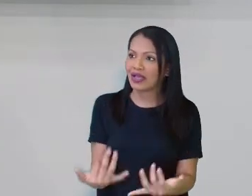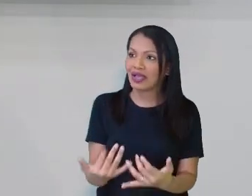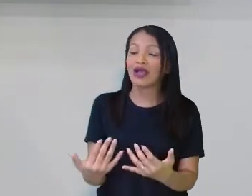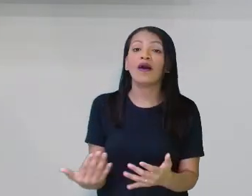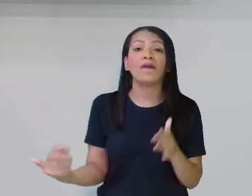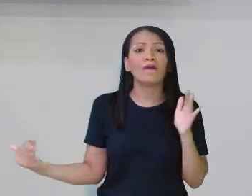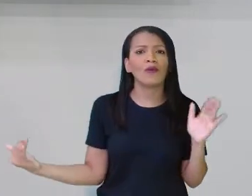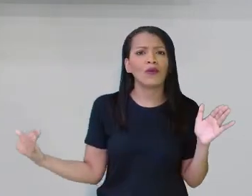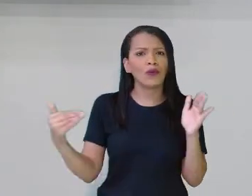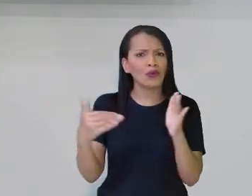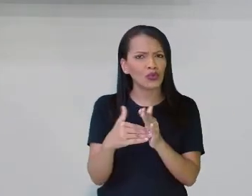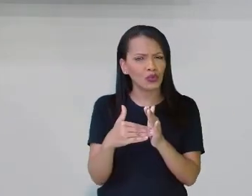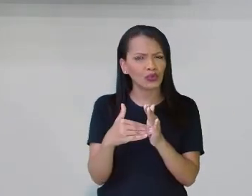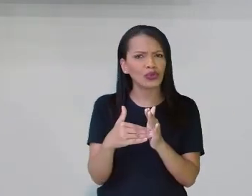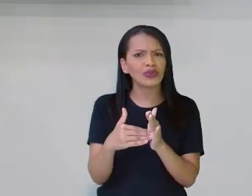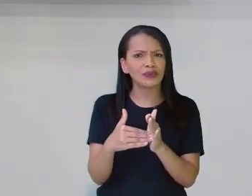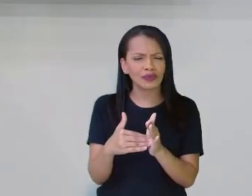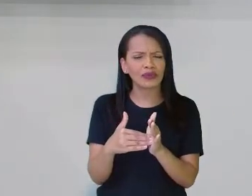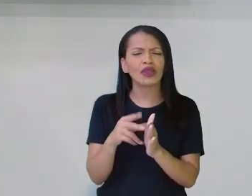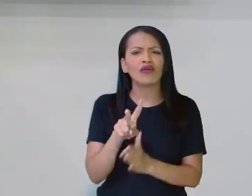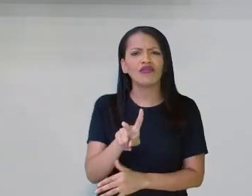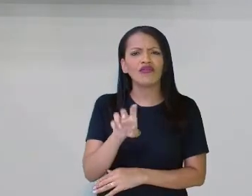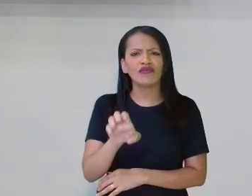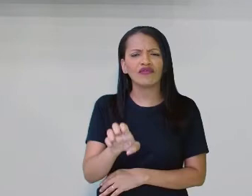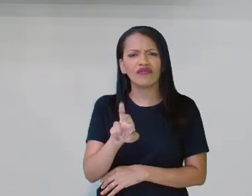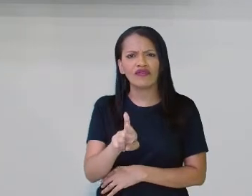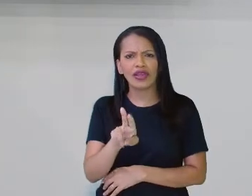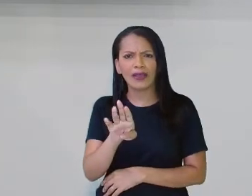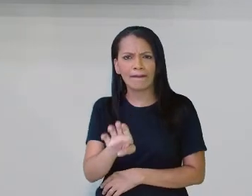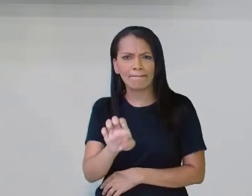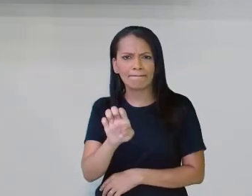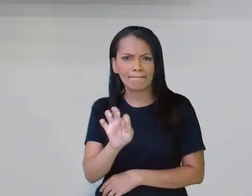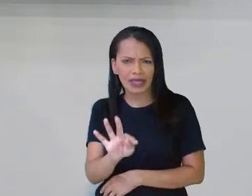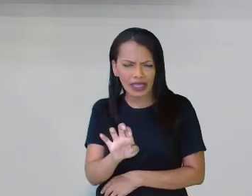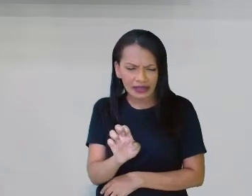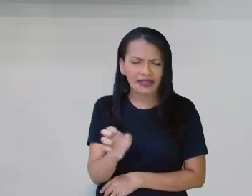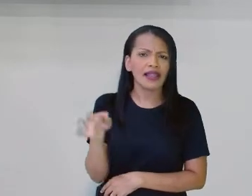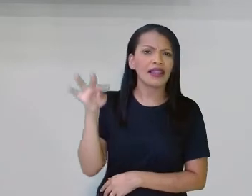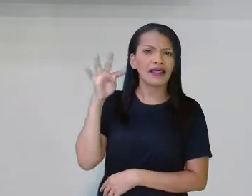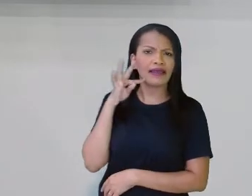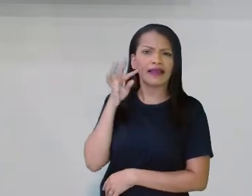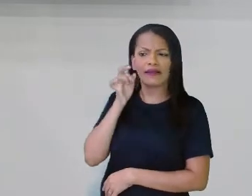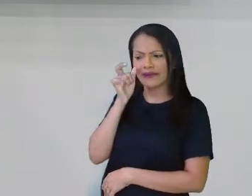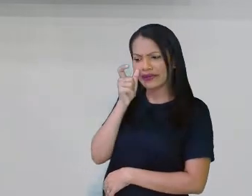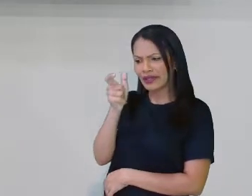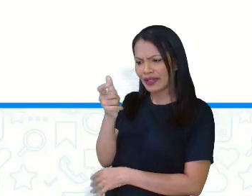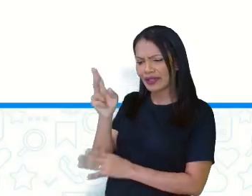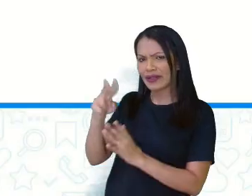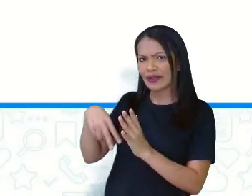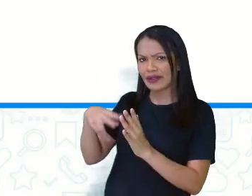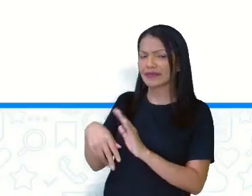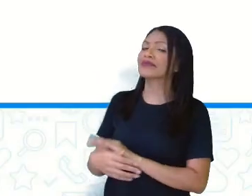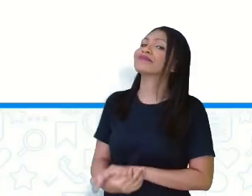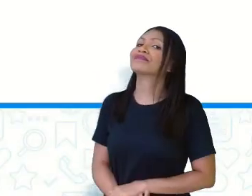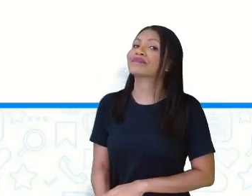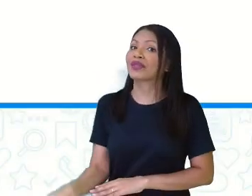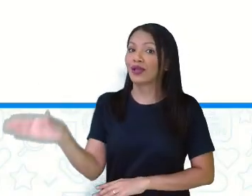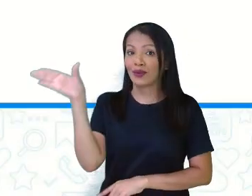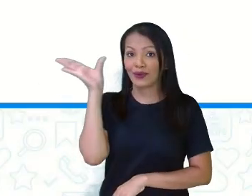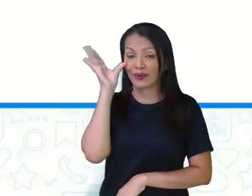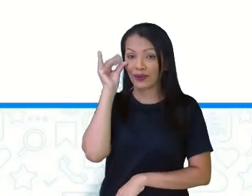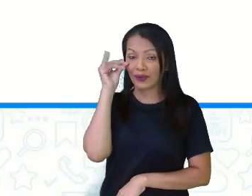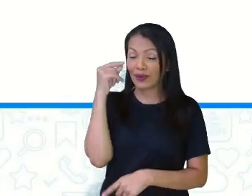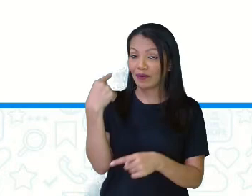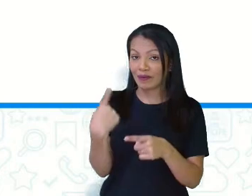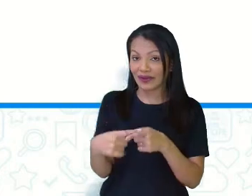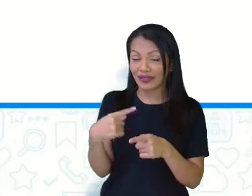nosso verbete e ele ficar assim, bem legal, bem interessante para a leitura, a gente coloca uma curiosidade.